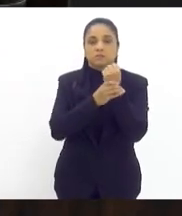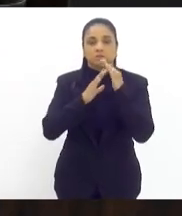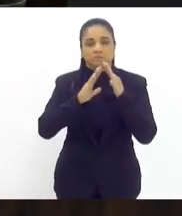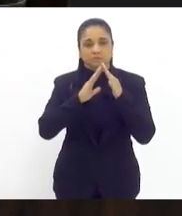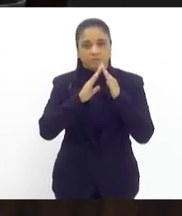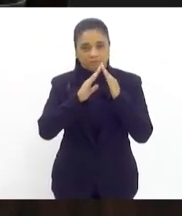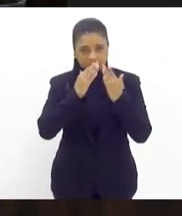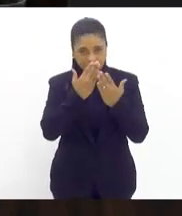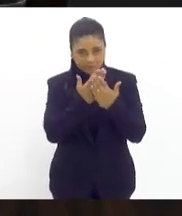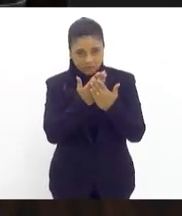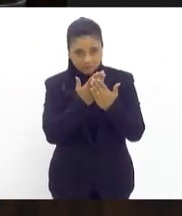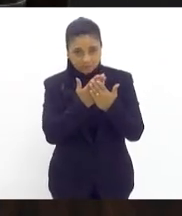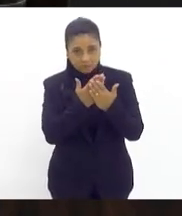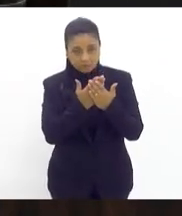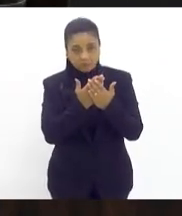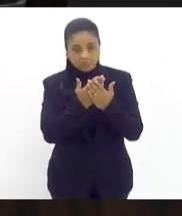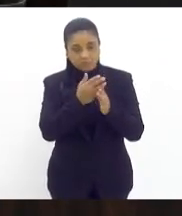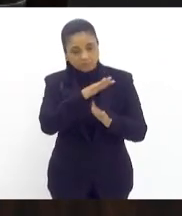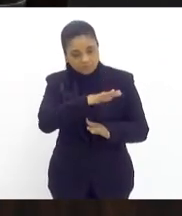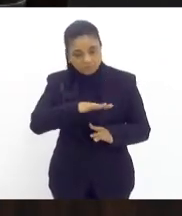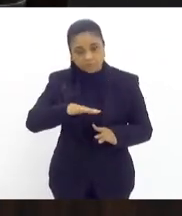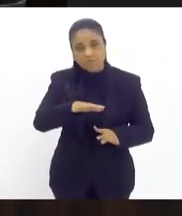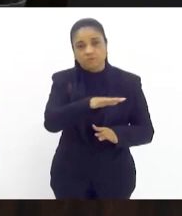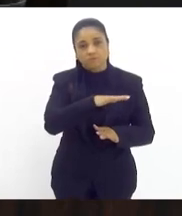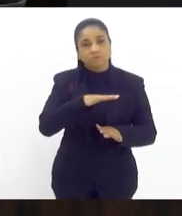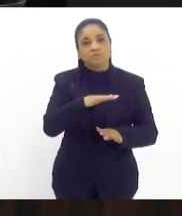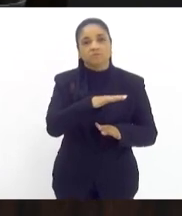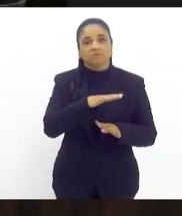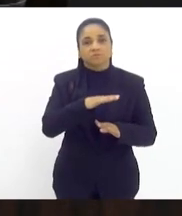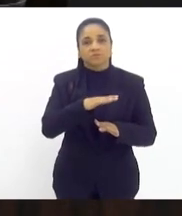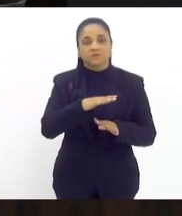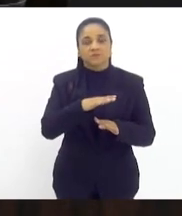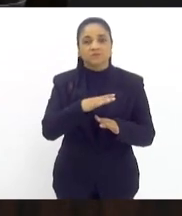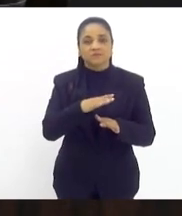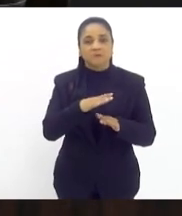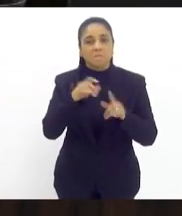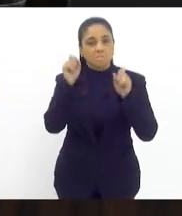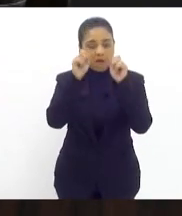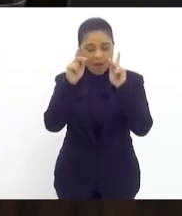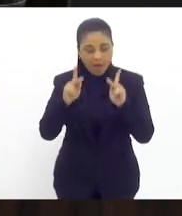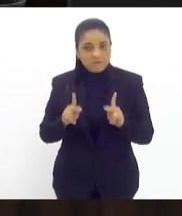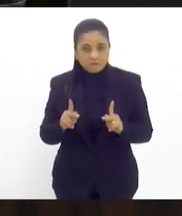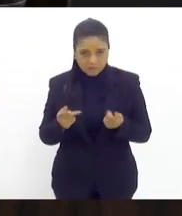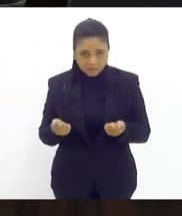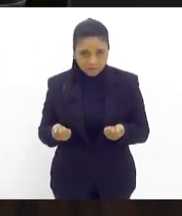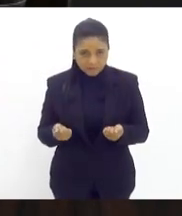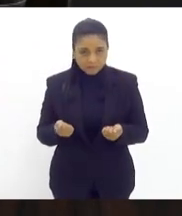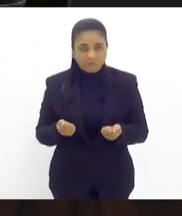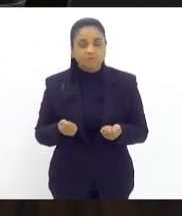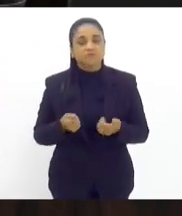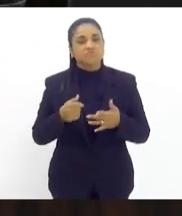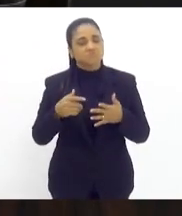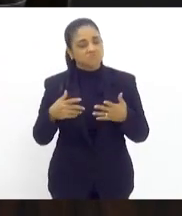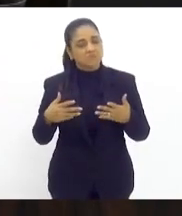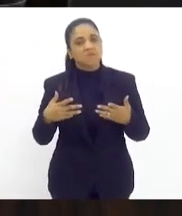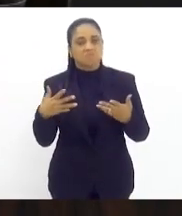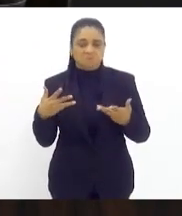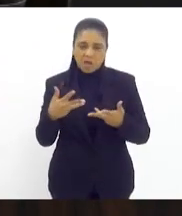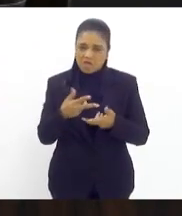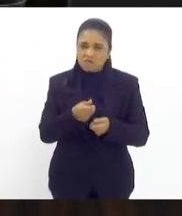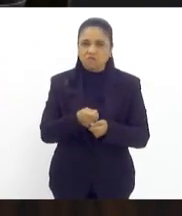um ambiente que é o ambiente escolar que um ambiente que deve ser um ambiente de paz então acho excelente mas aí